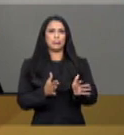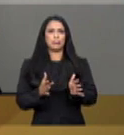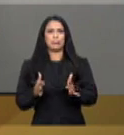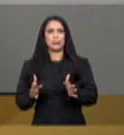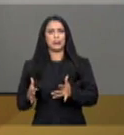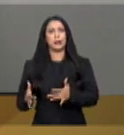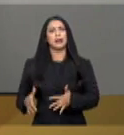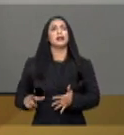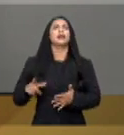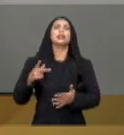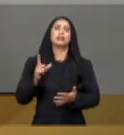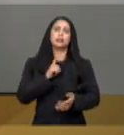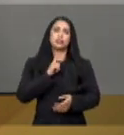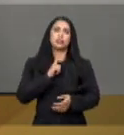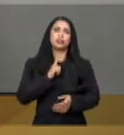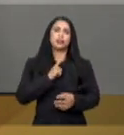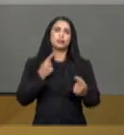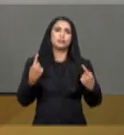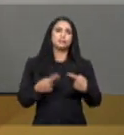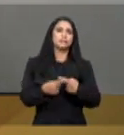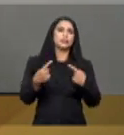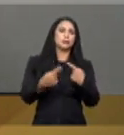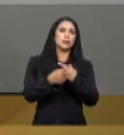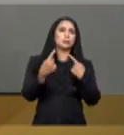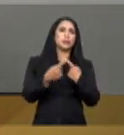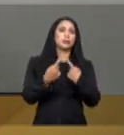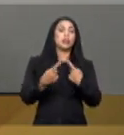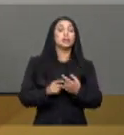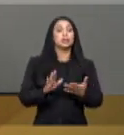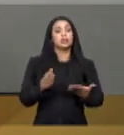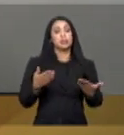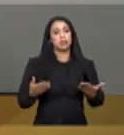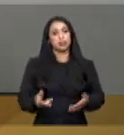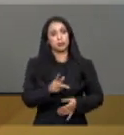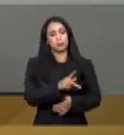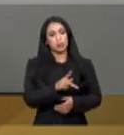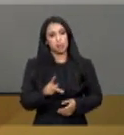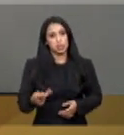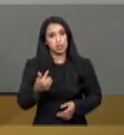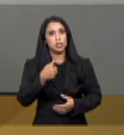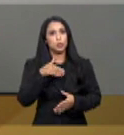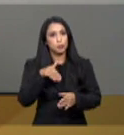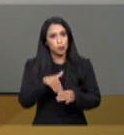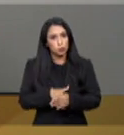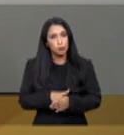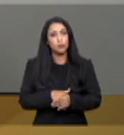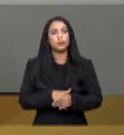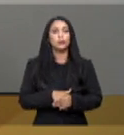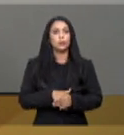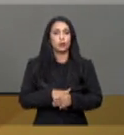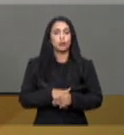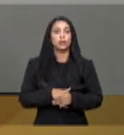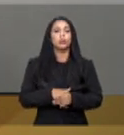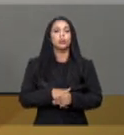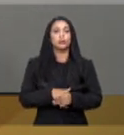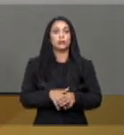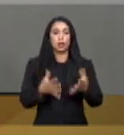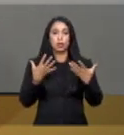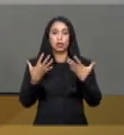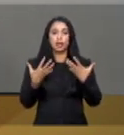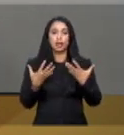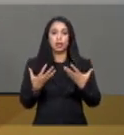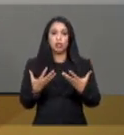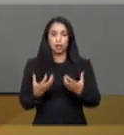busca permanente de questionamento, pelo que, senhor presidente, eu estou votando no sentido de